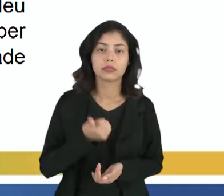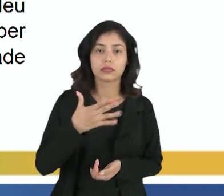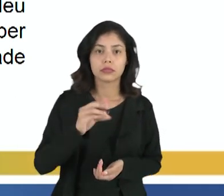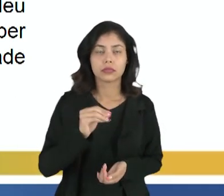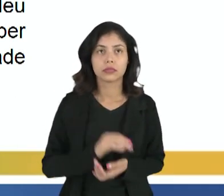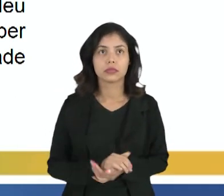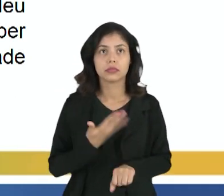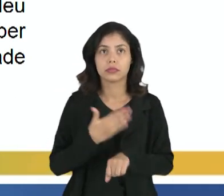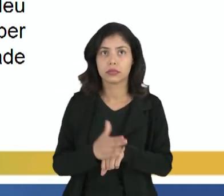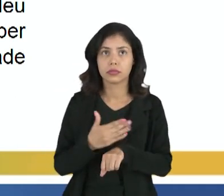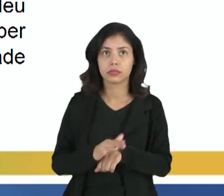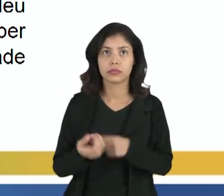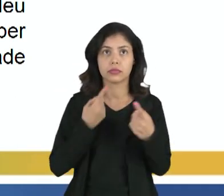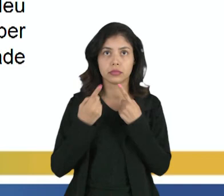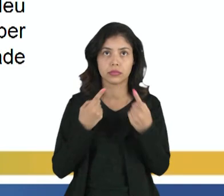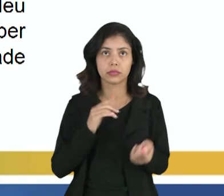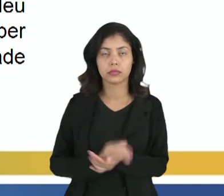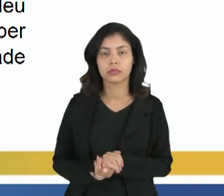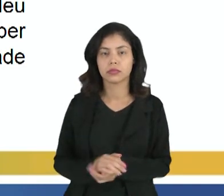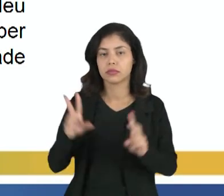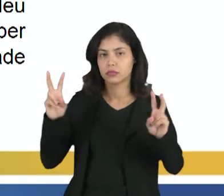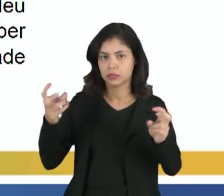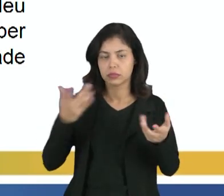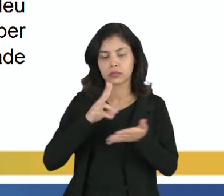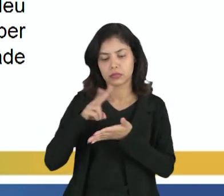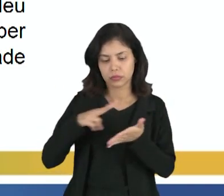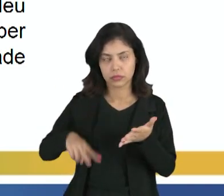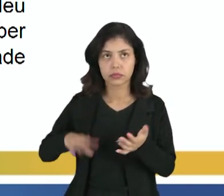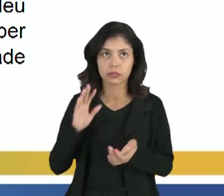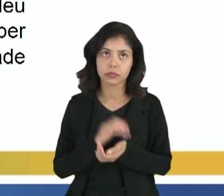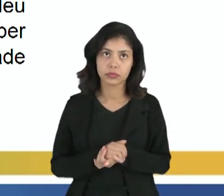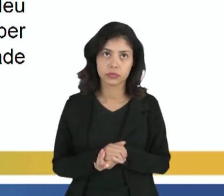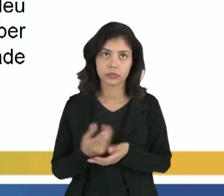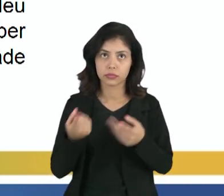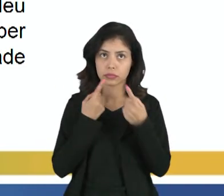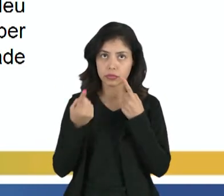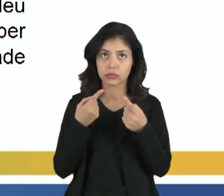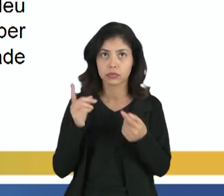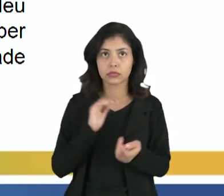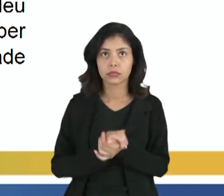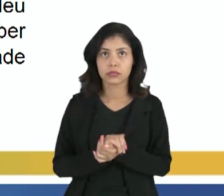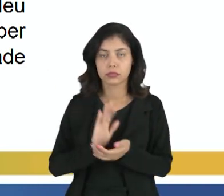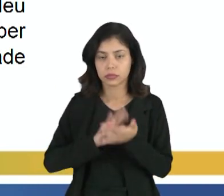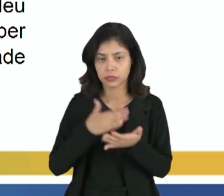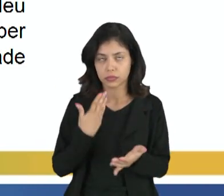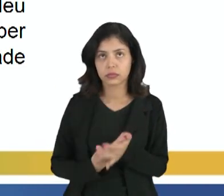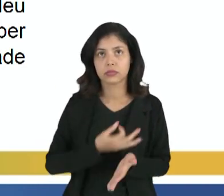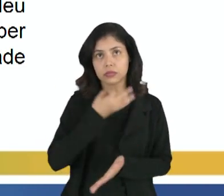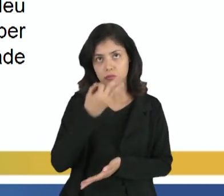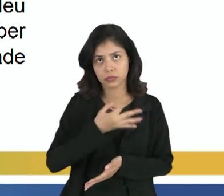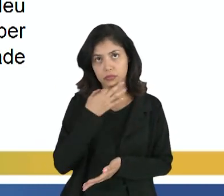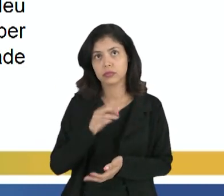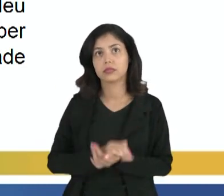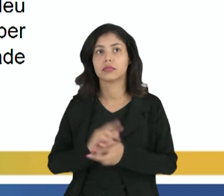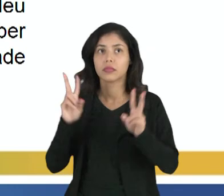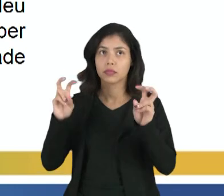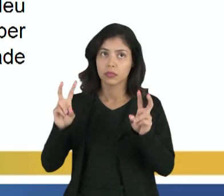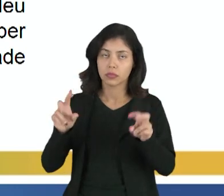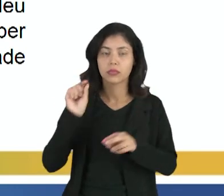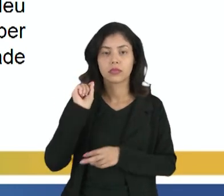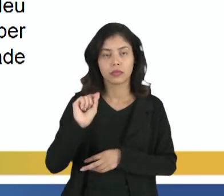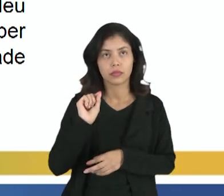número 10, pratique conversas e debates sobre a leitura. Conversando sobre suas respectivas interpretações e